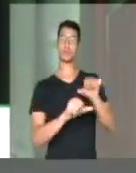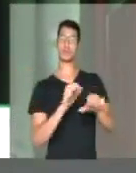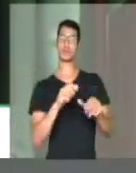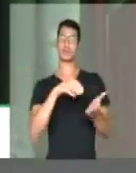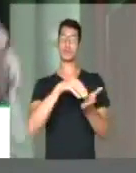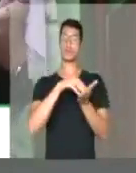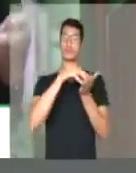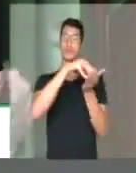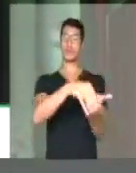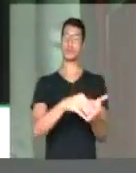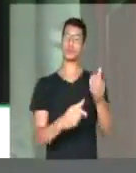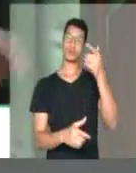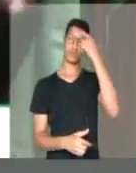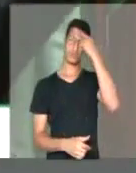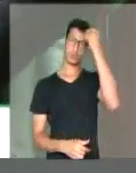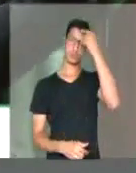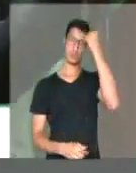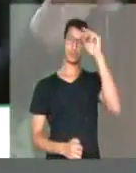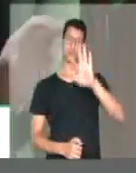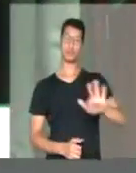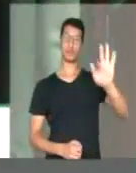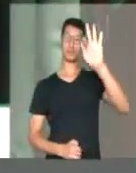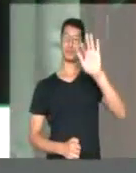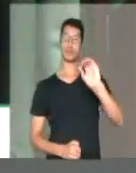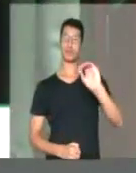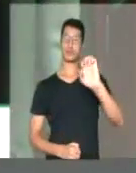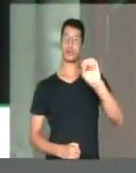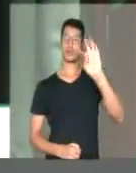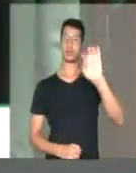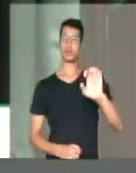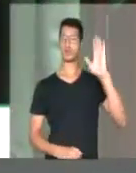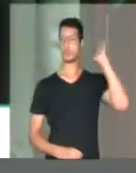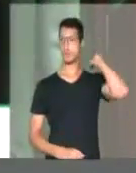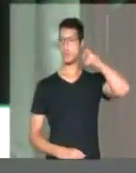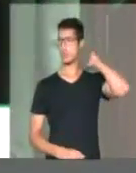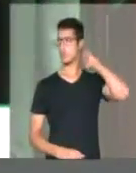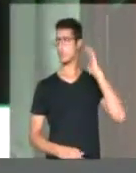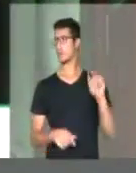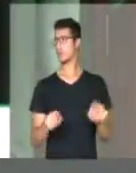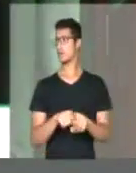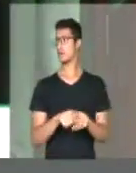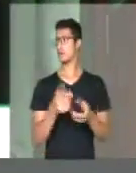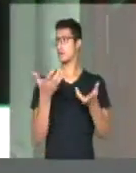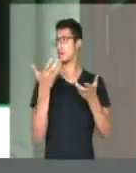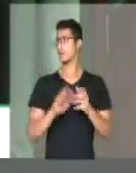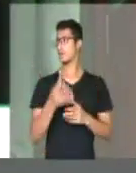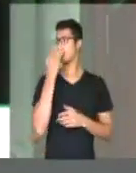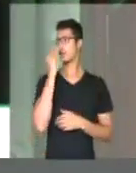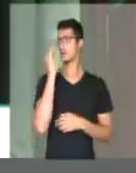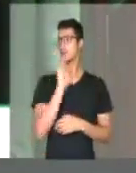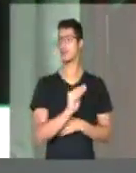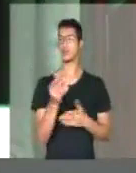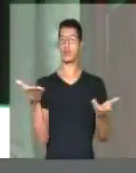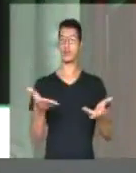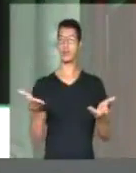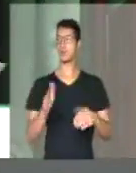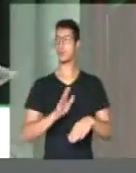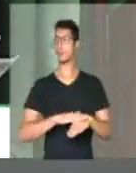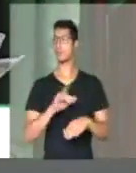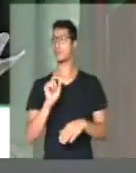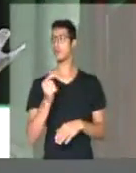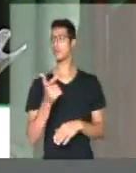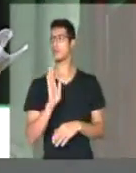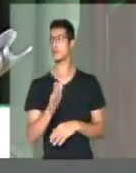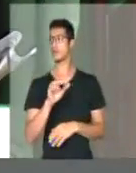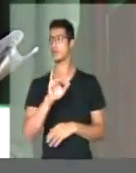em núcleos da Universidade Federal do Oeste do Paraná. Não quero criminalizar a iniciativa, por mais que